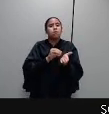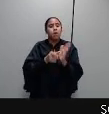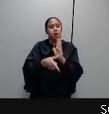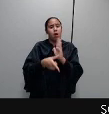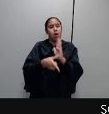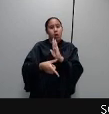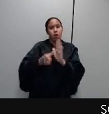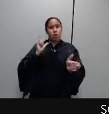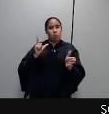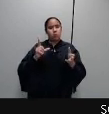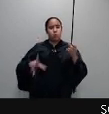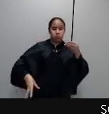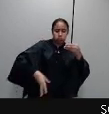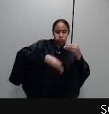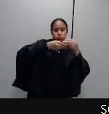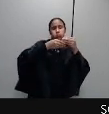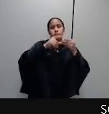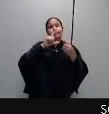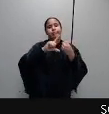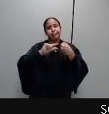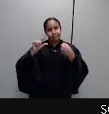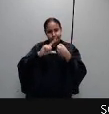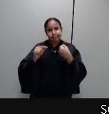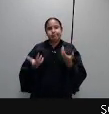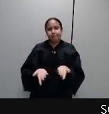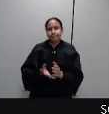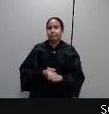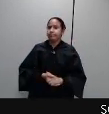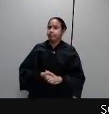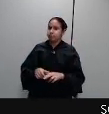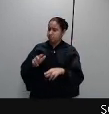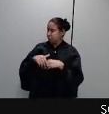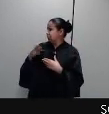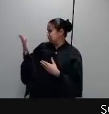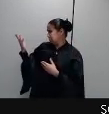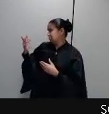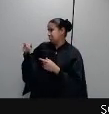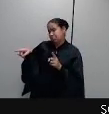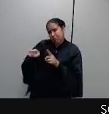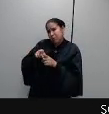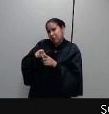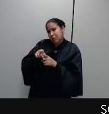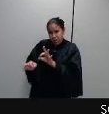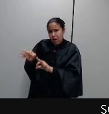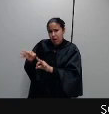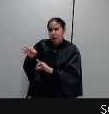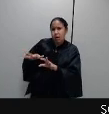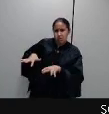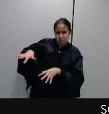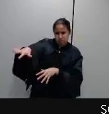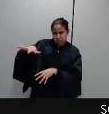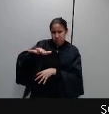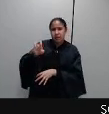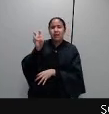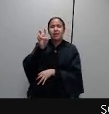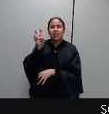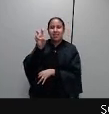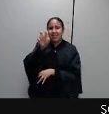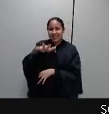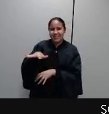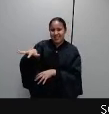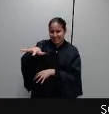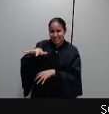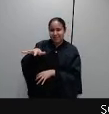tema ministrado olhão Nossa eu quando gostaria também deve ter jogado muito muito lá da nossa 5ª Região que era aquela